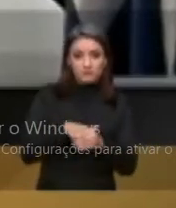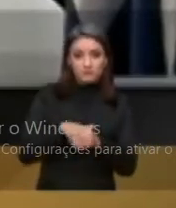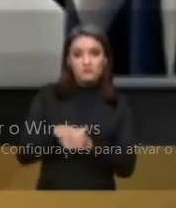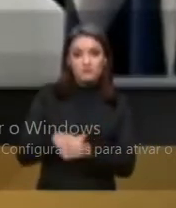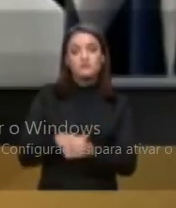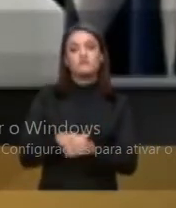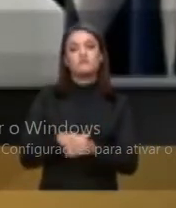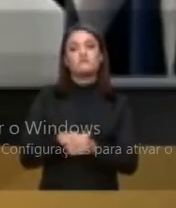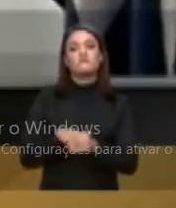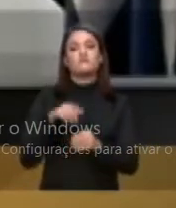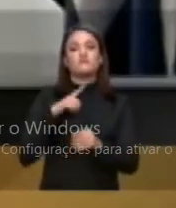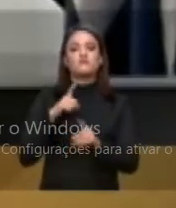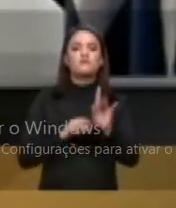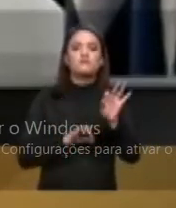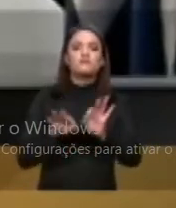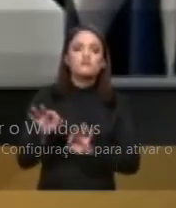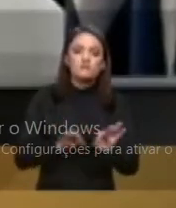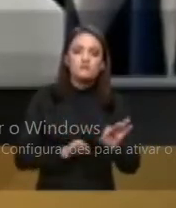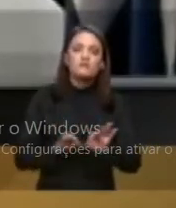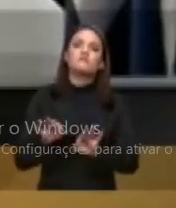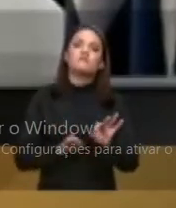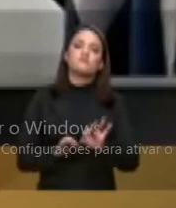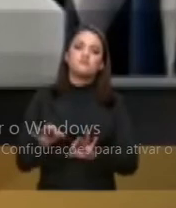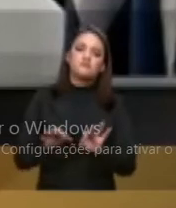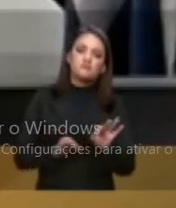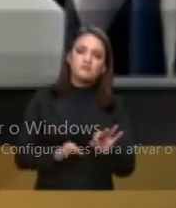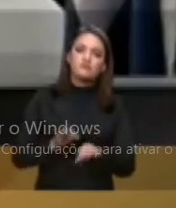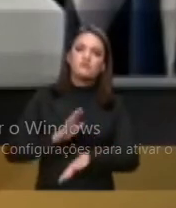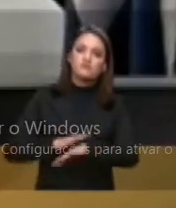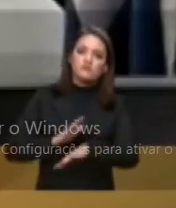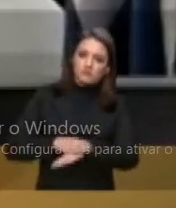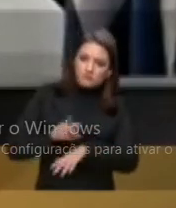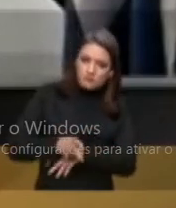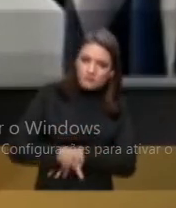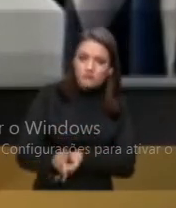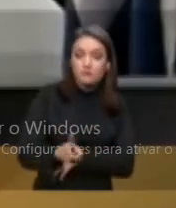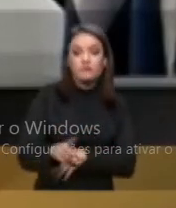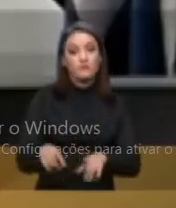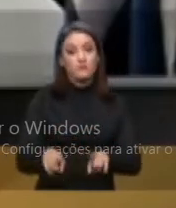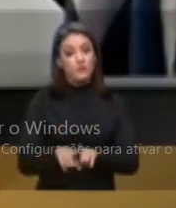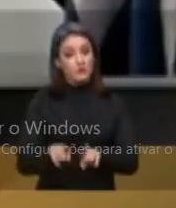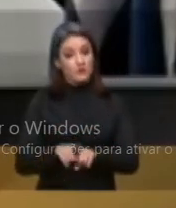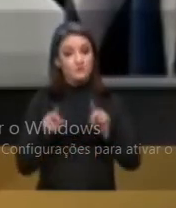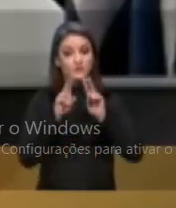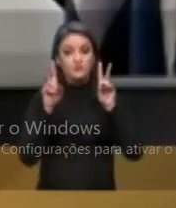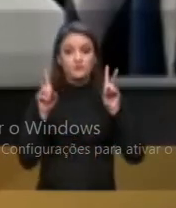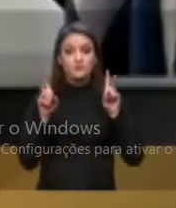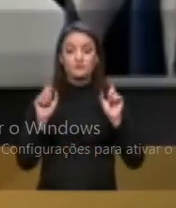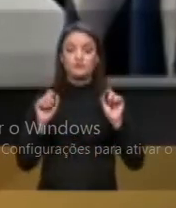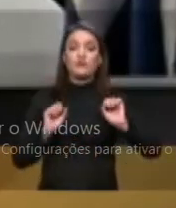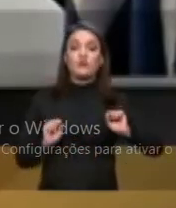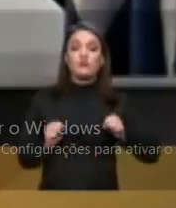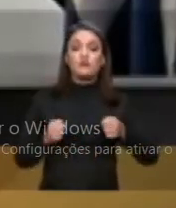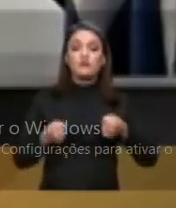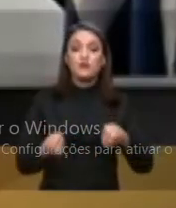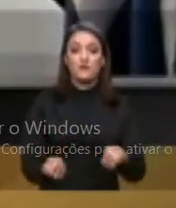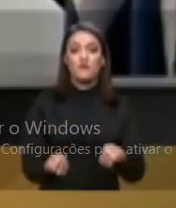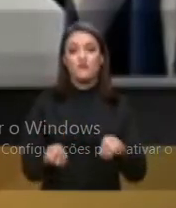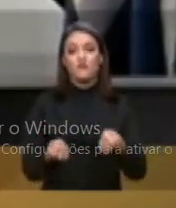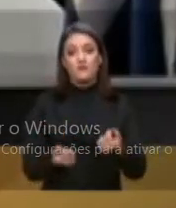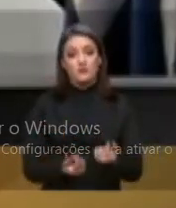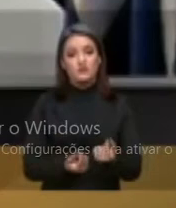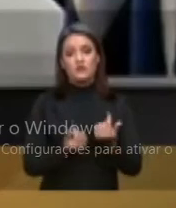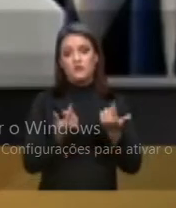campanhas eleitorais como espécie do gênero programas de duração continuada. Tampouco se pode falar na